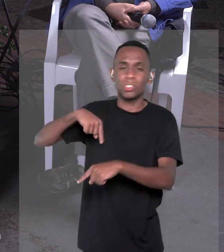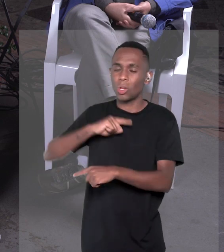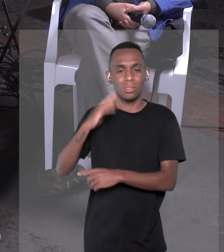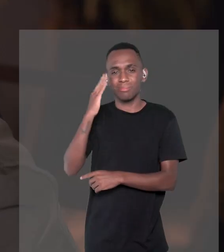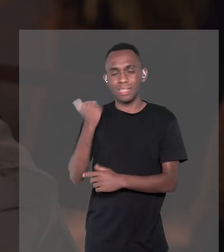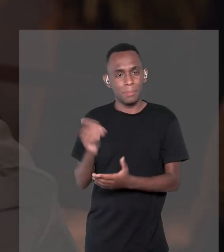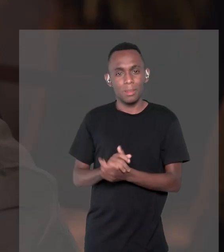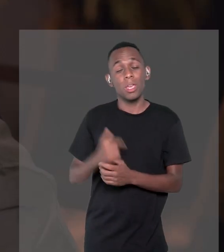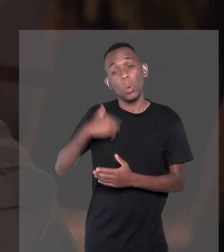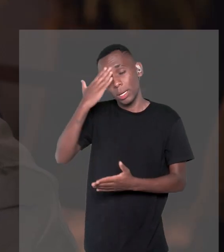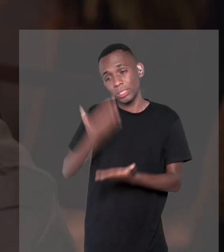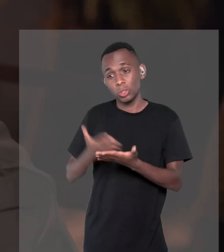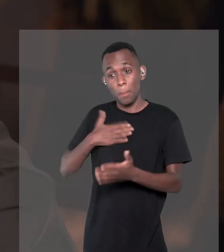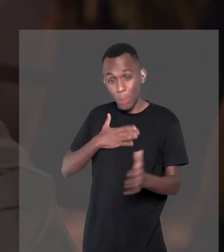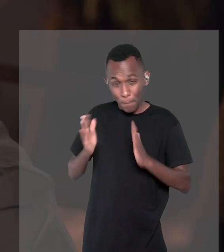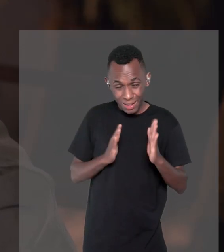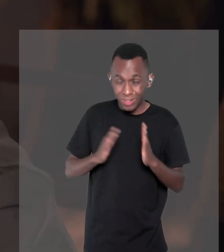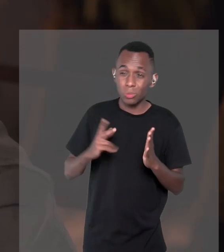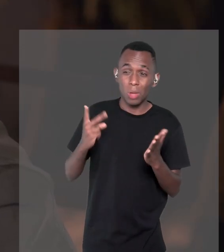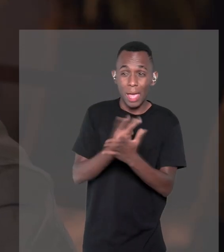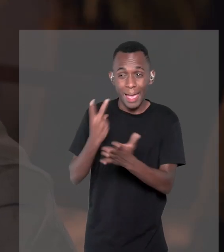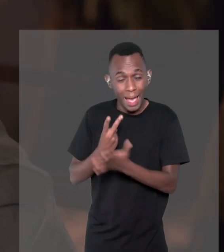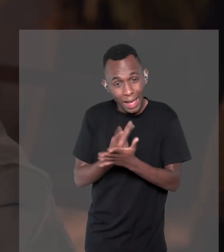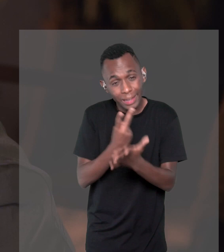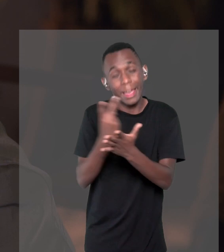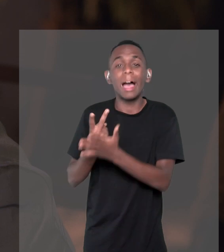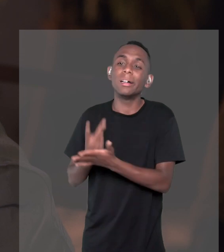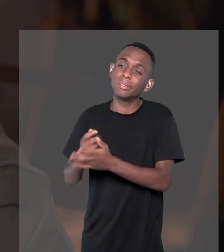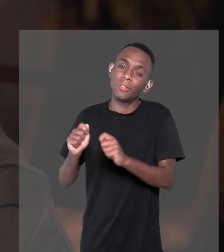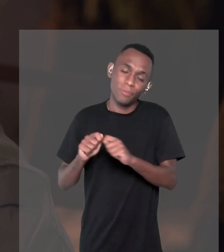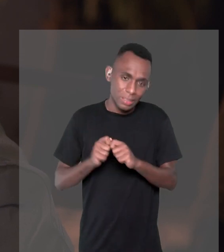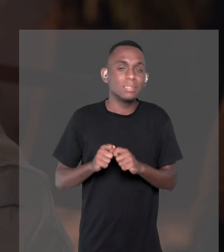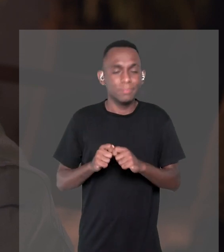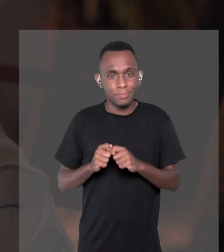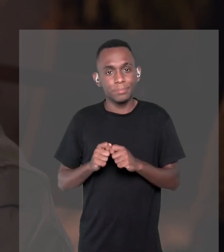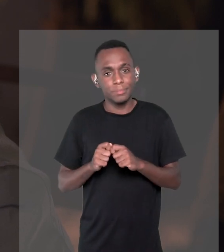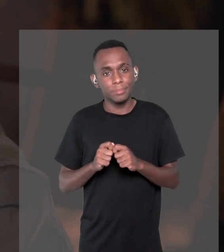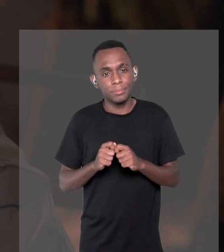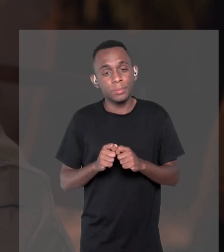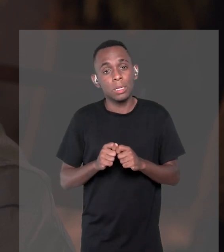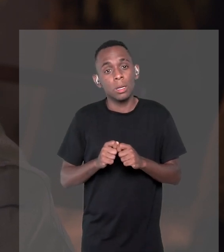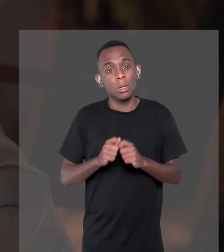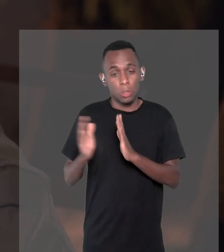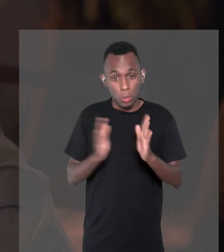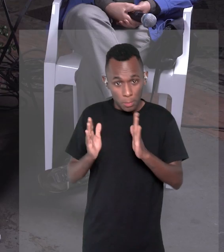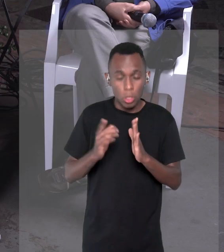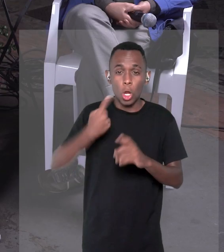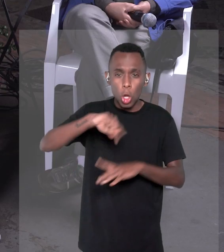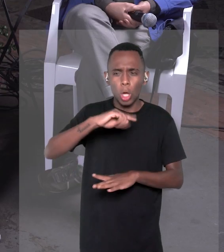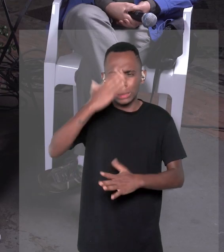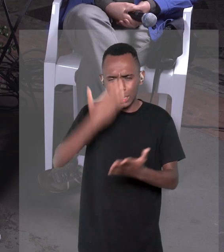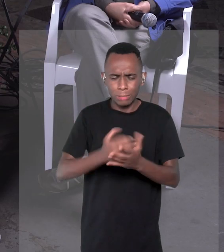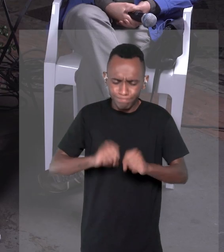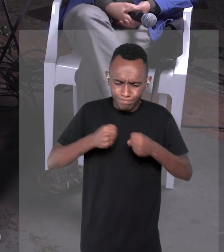são muito legais, porque ela dá palestras pelo Brasil inteiro para a rapaziada. Não é? Você